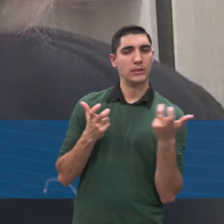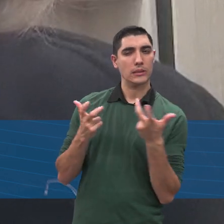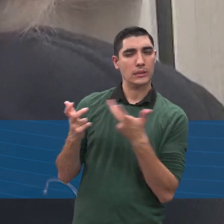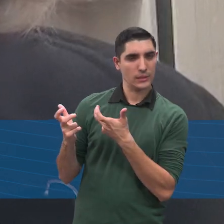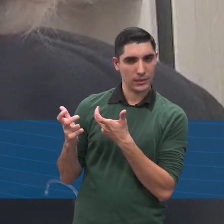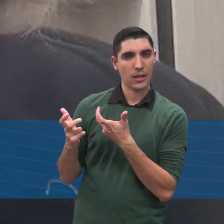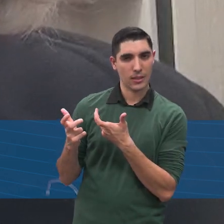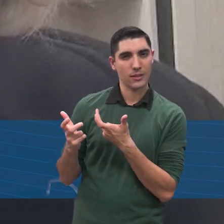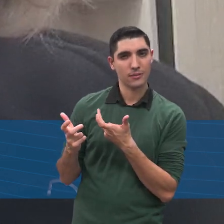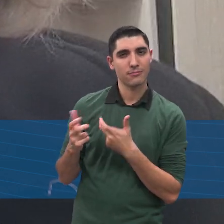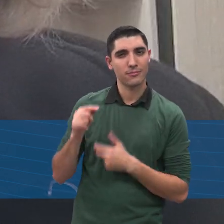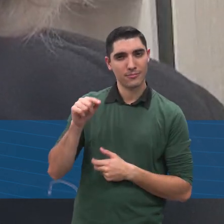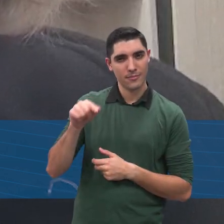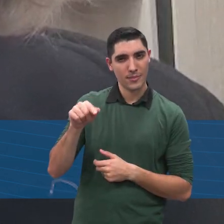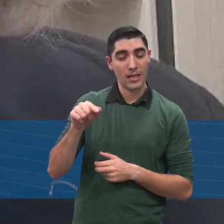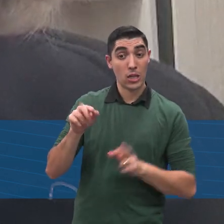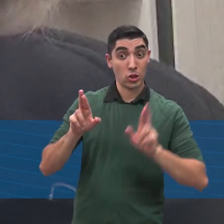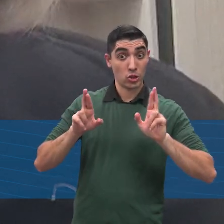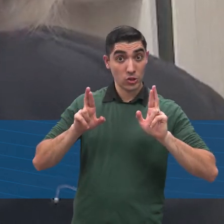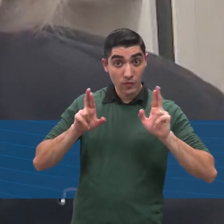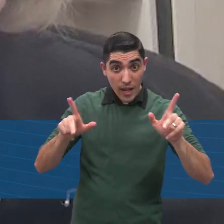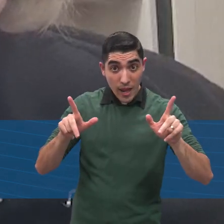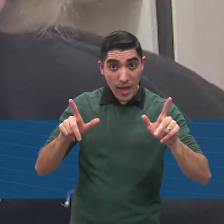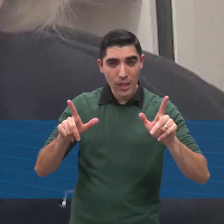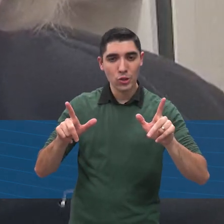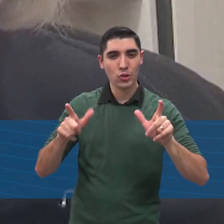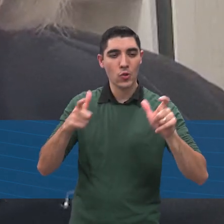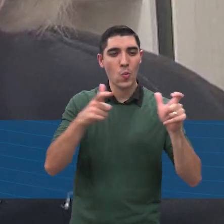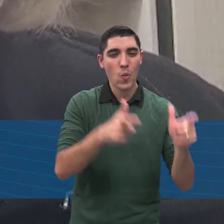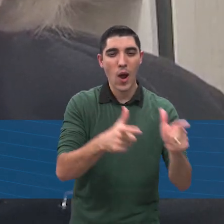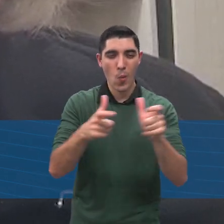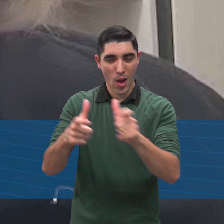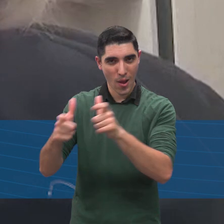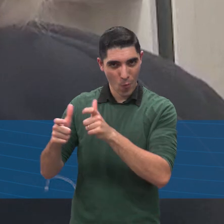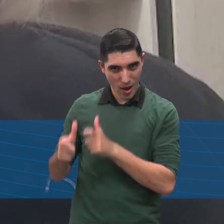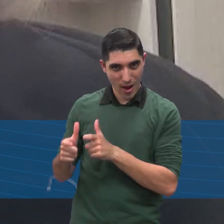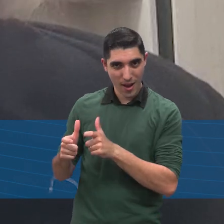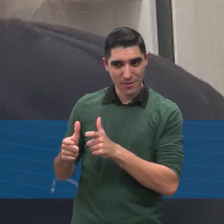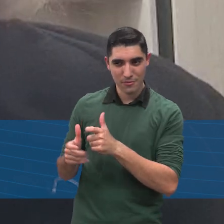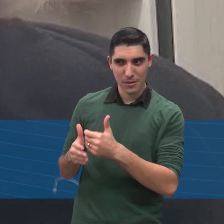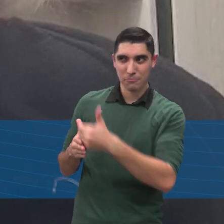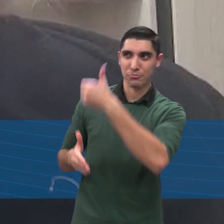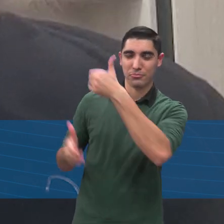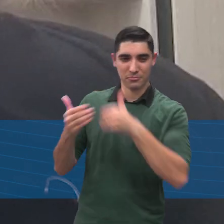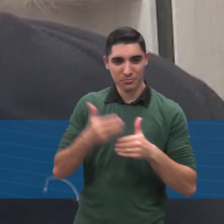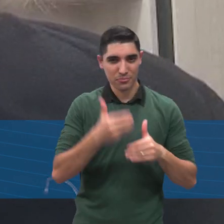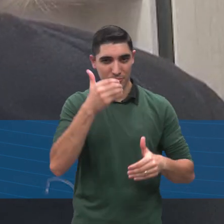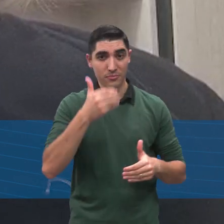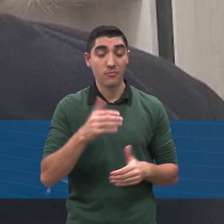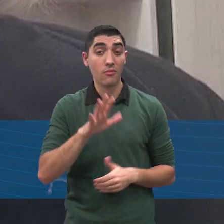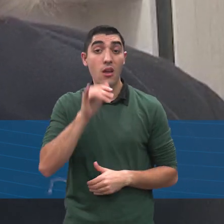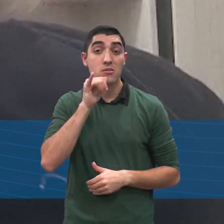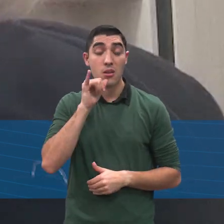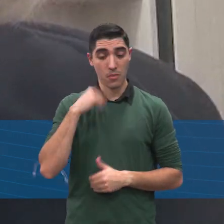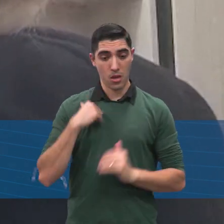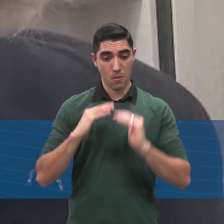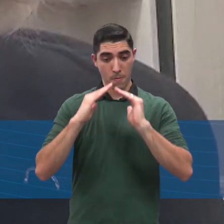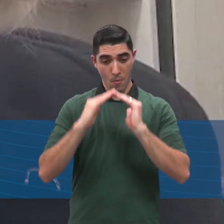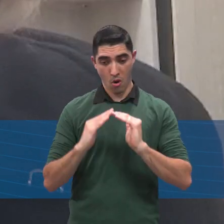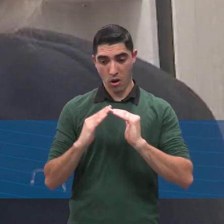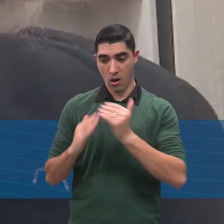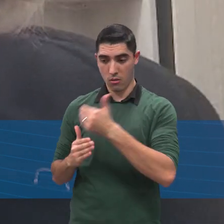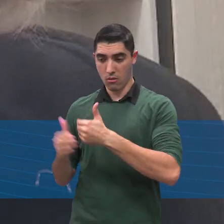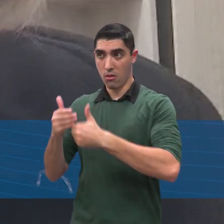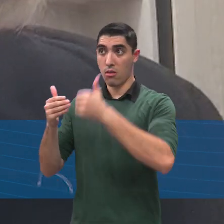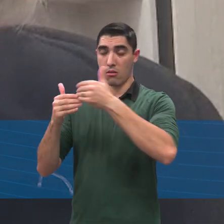observa, né, falando dessa natureza diferente das cidades, é que morar entre